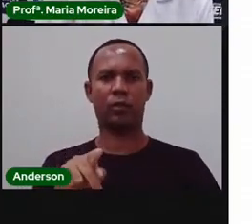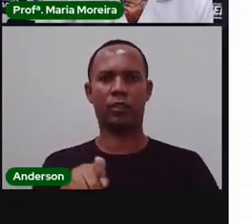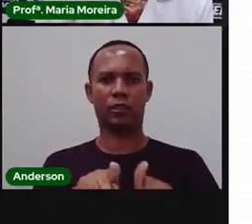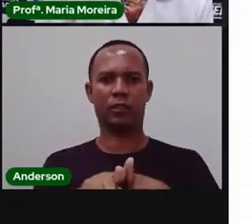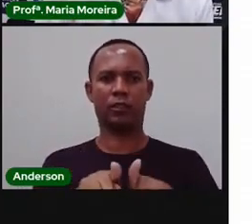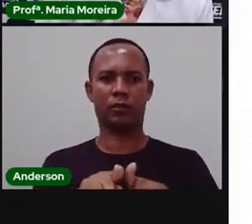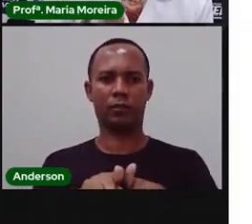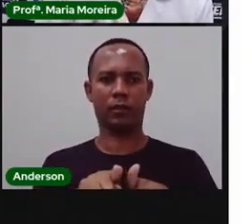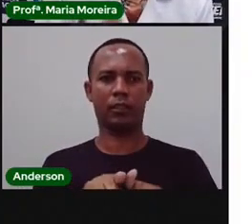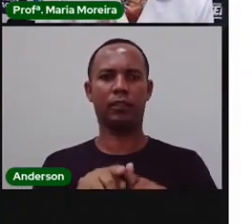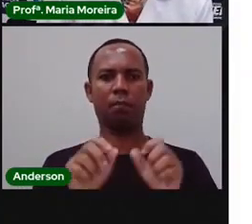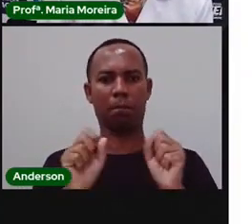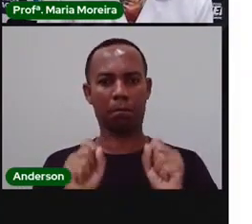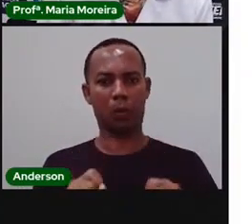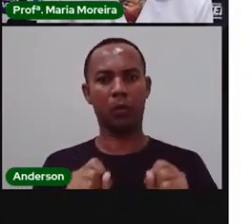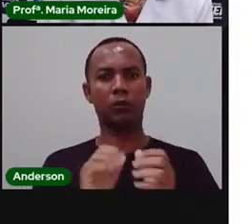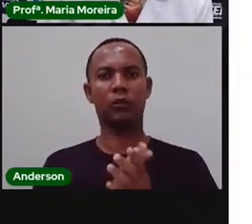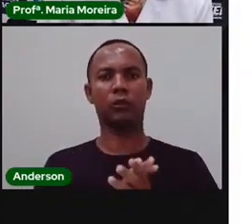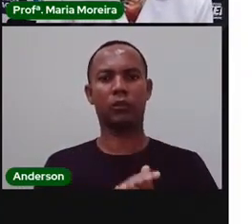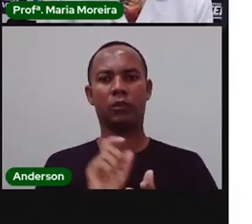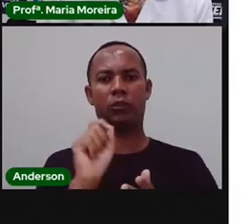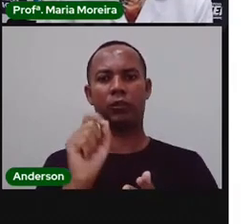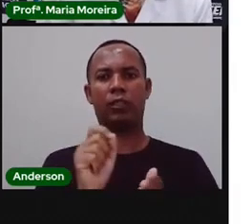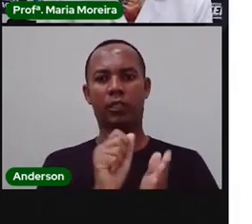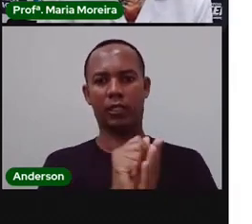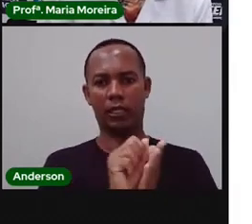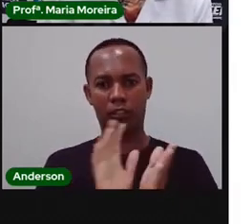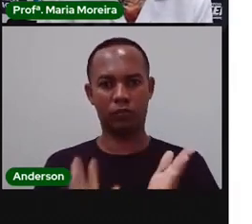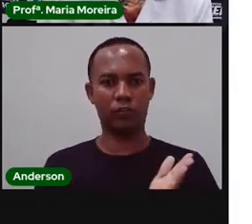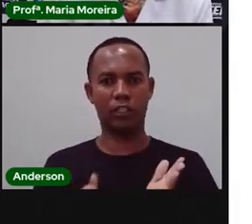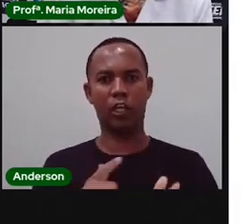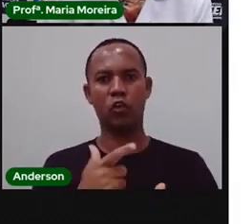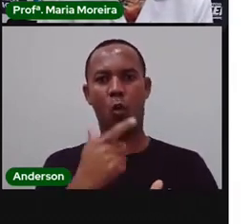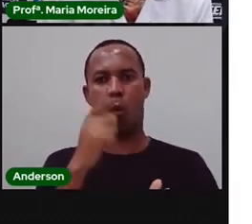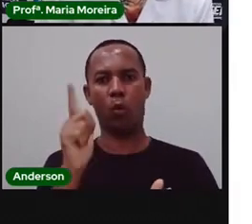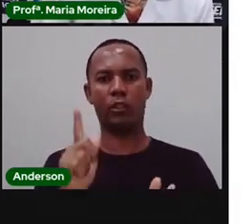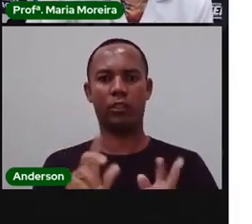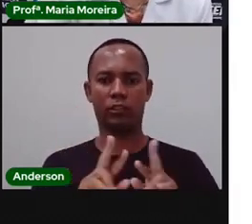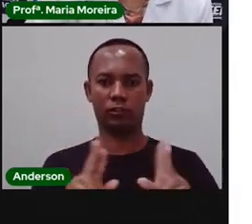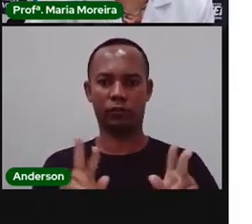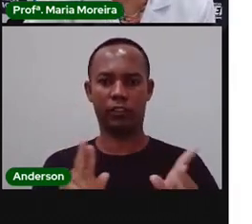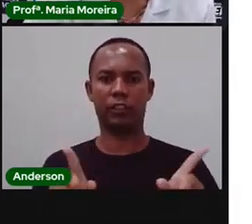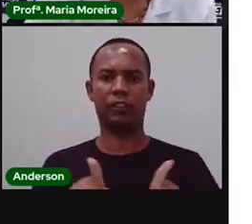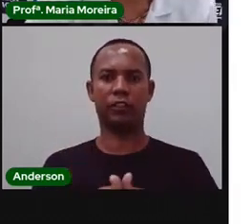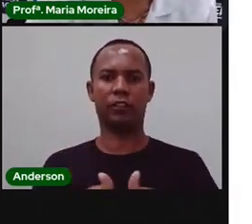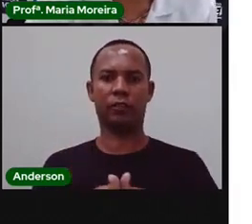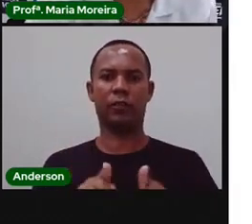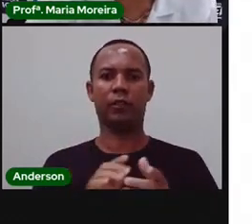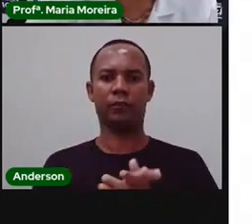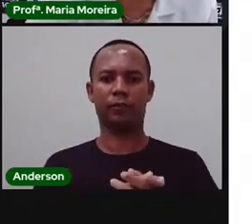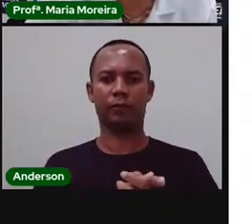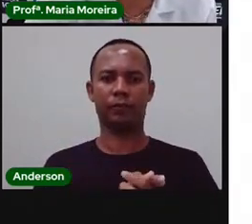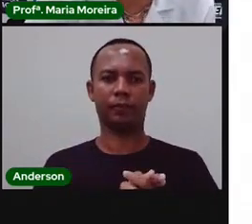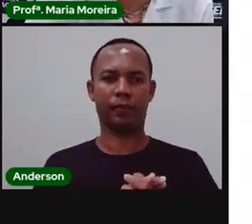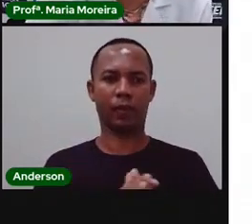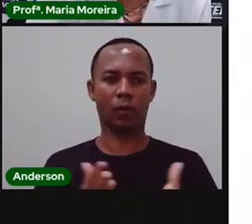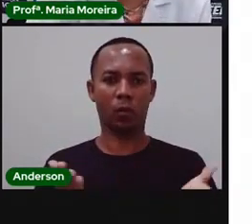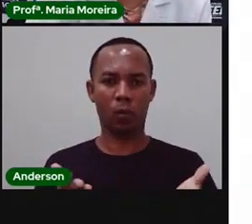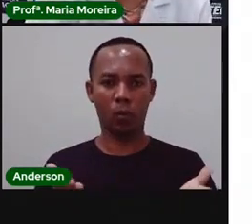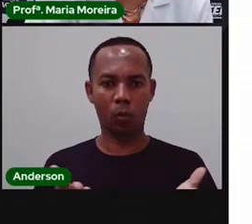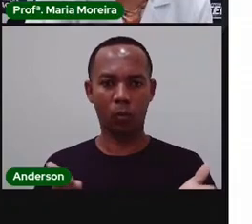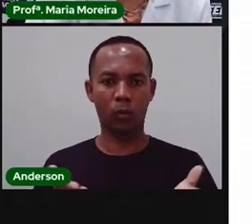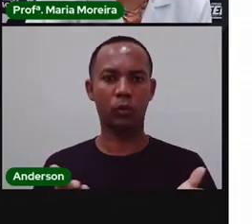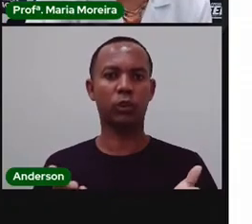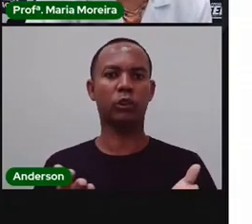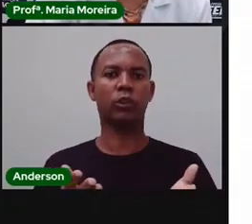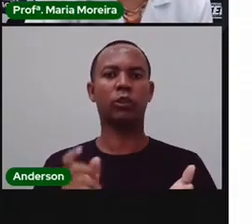professor de vocês, ele pode passar uma outra atividade que não seja essa, certo? Bom, hoje a gente vai ficar por aqui com essa